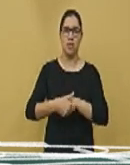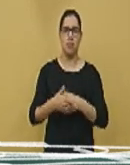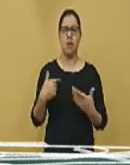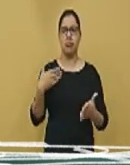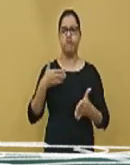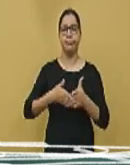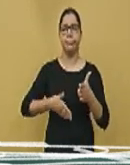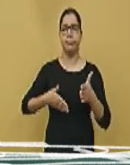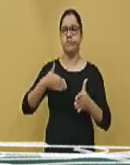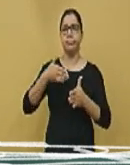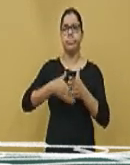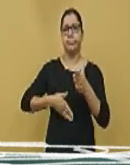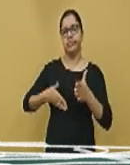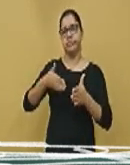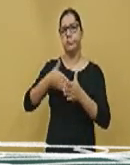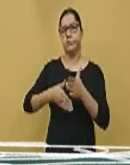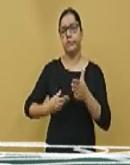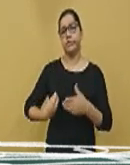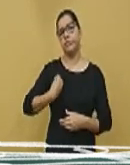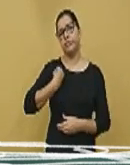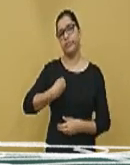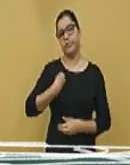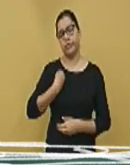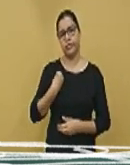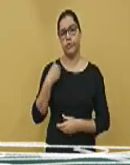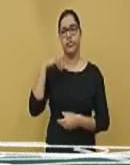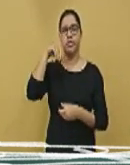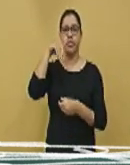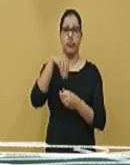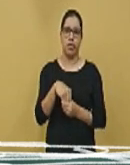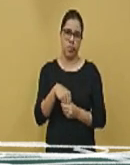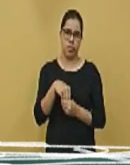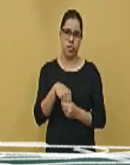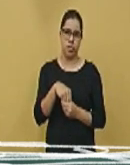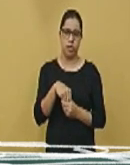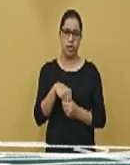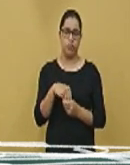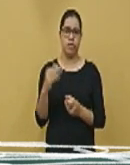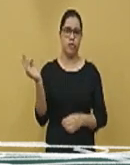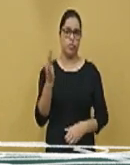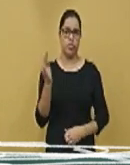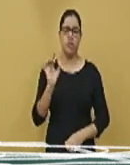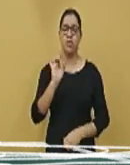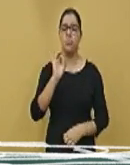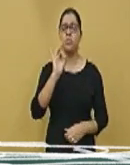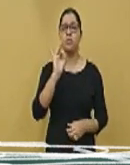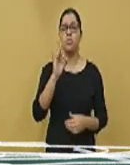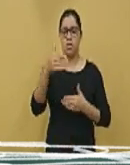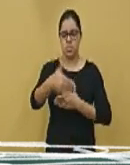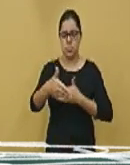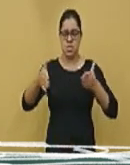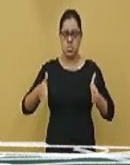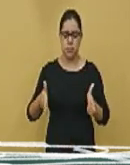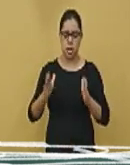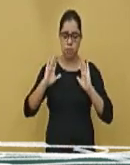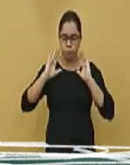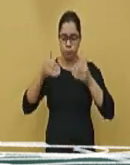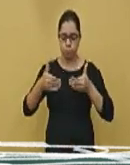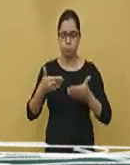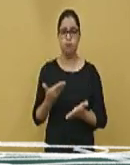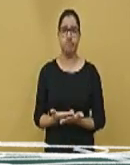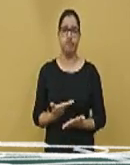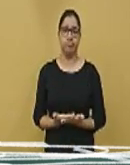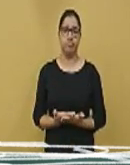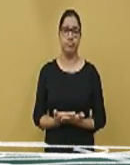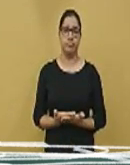a viver a vida universitária dentro de um bloco de sala de aula, simplesmente. Eles querem viver a vida